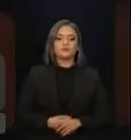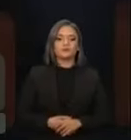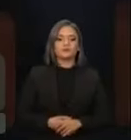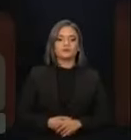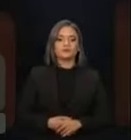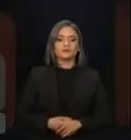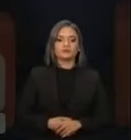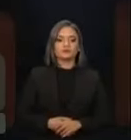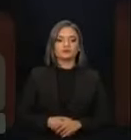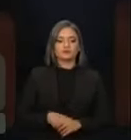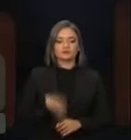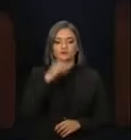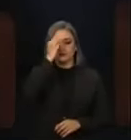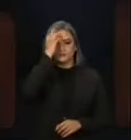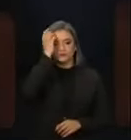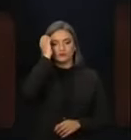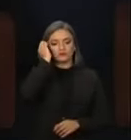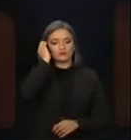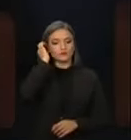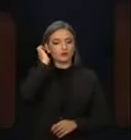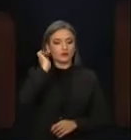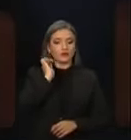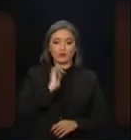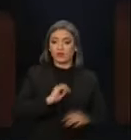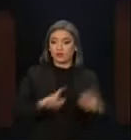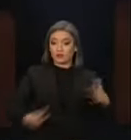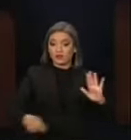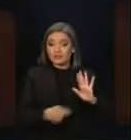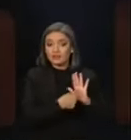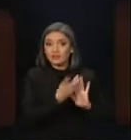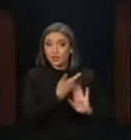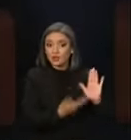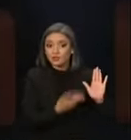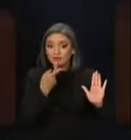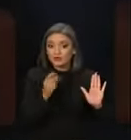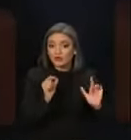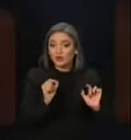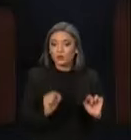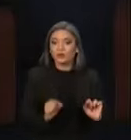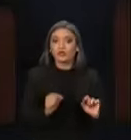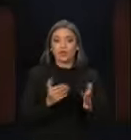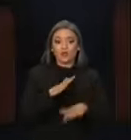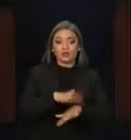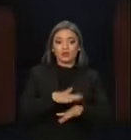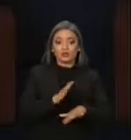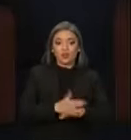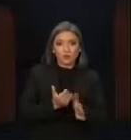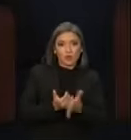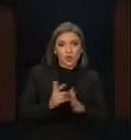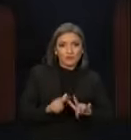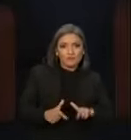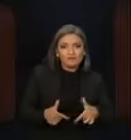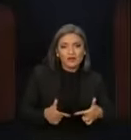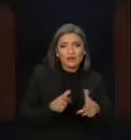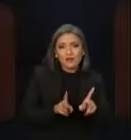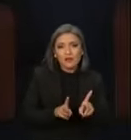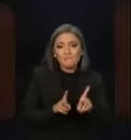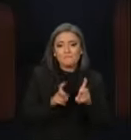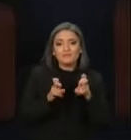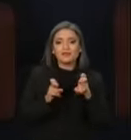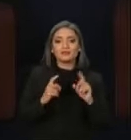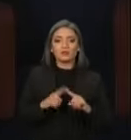Segundo a denúncia, a peça da acusação, o termo inicial dos atos executórios pode ser identificado uma vez